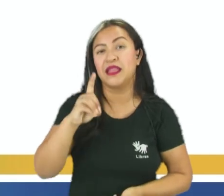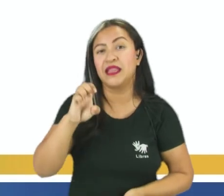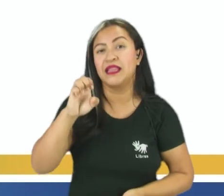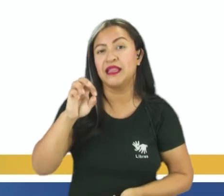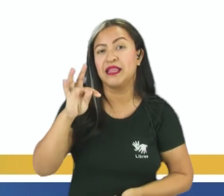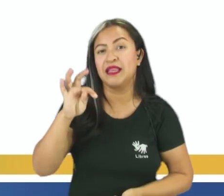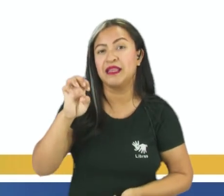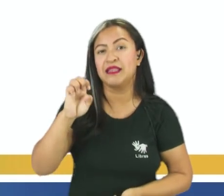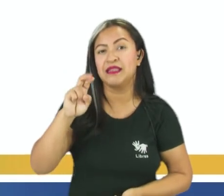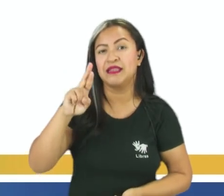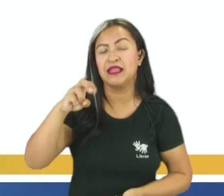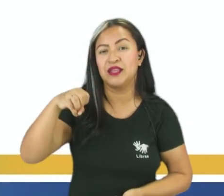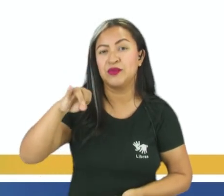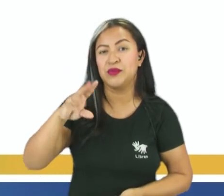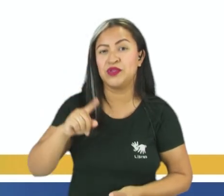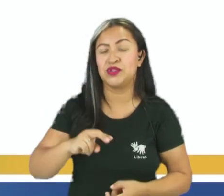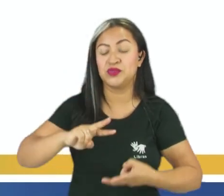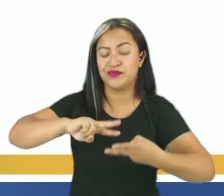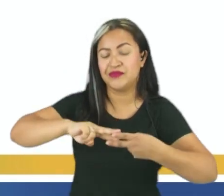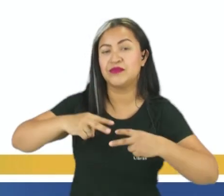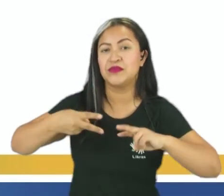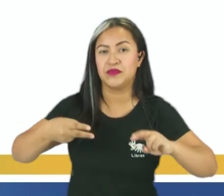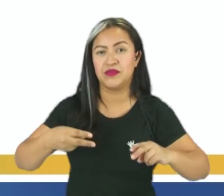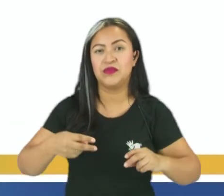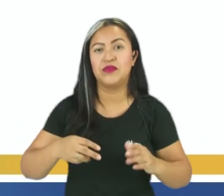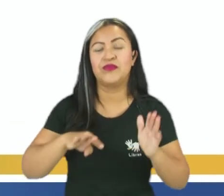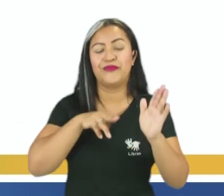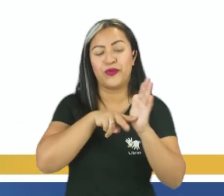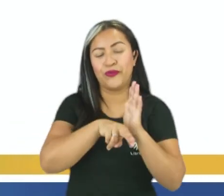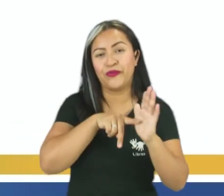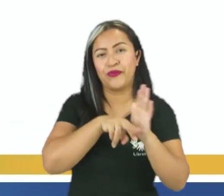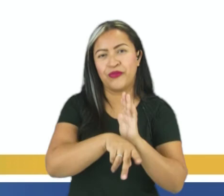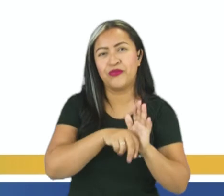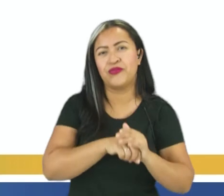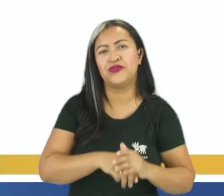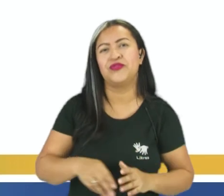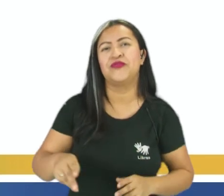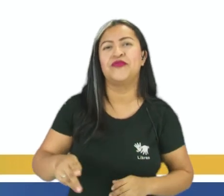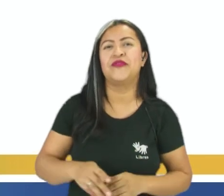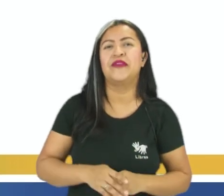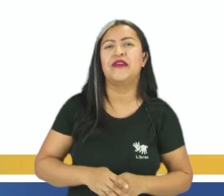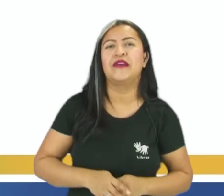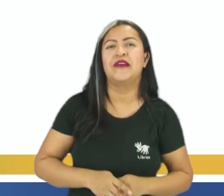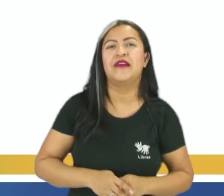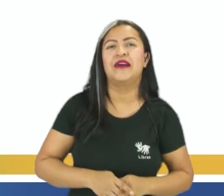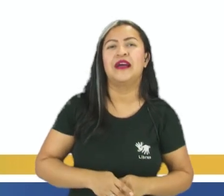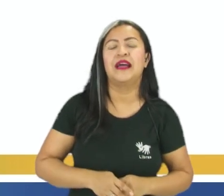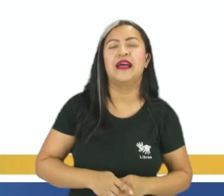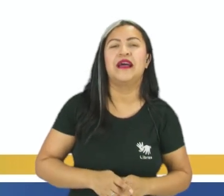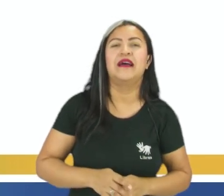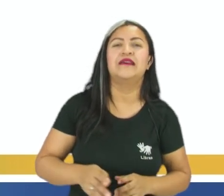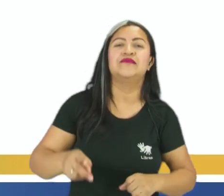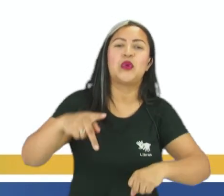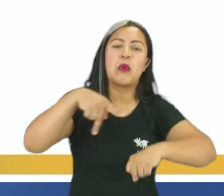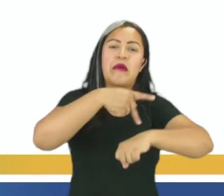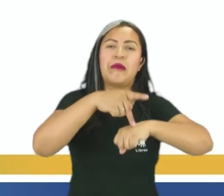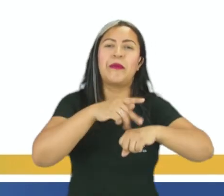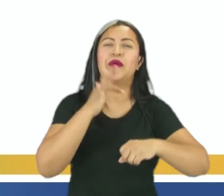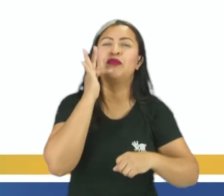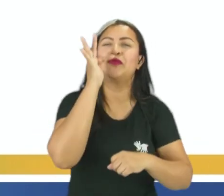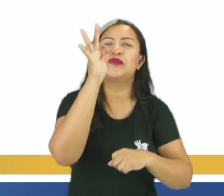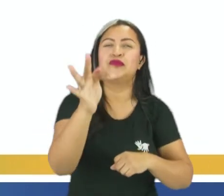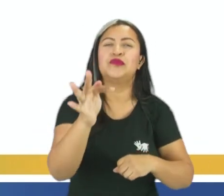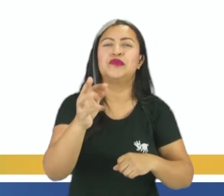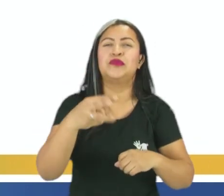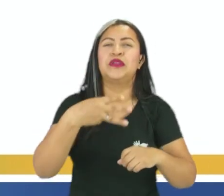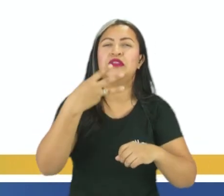determinismo biológico, né? Essa nação do futuro, que seria a nação que em 3 gerações estaria branca, né? E as